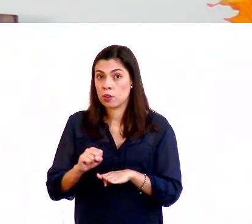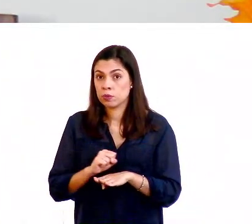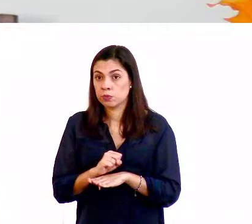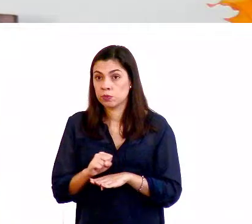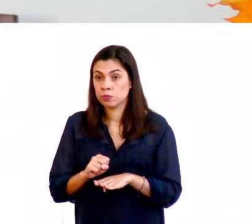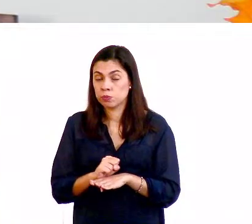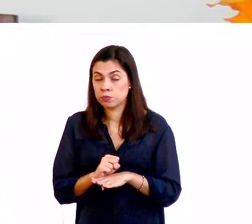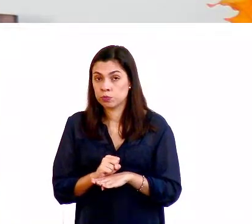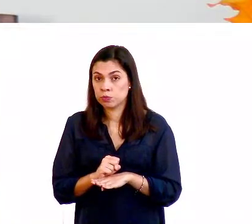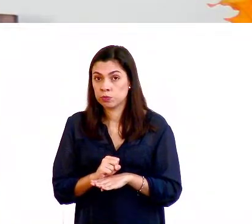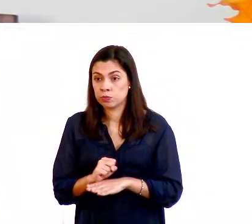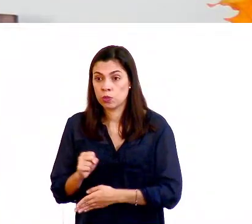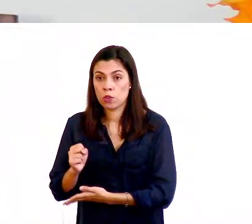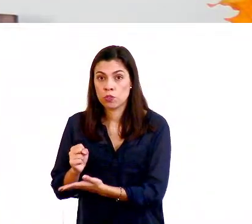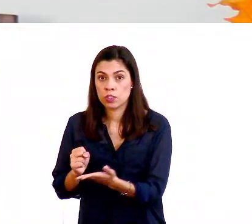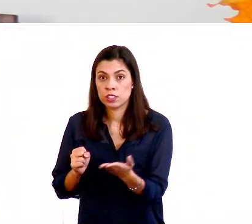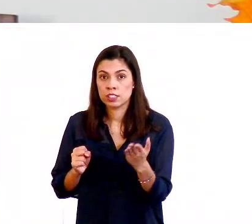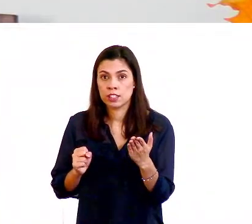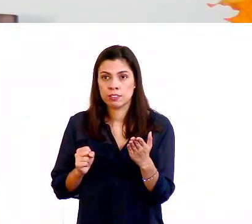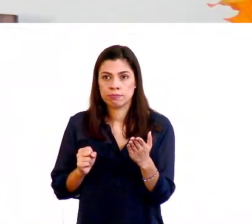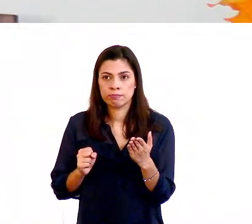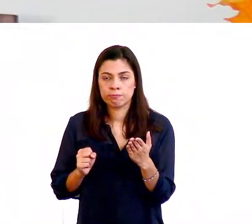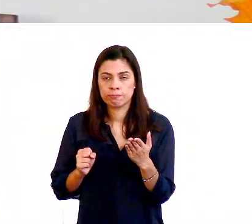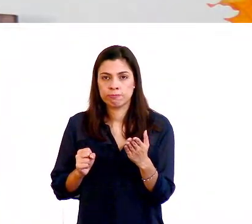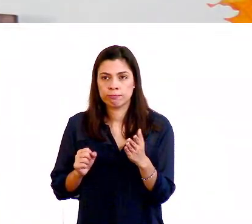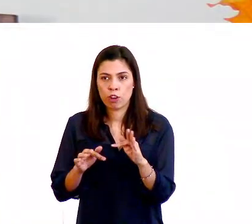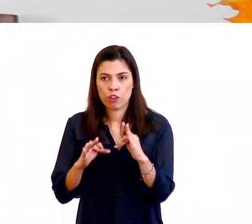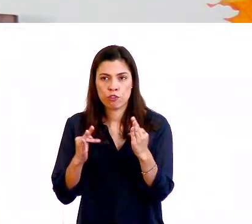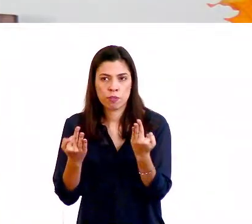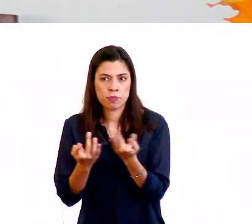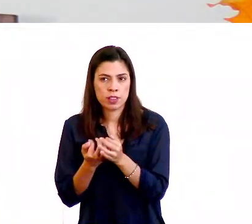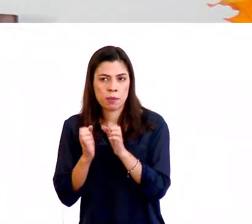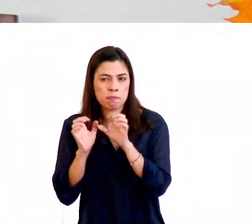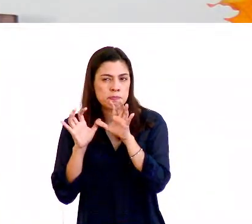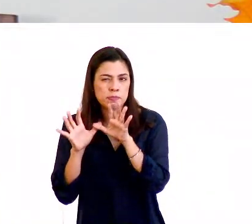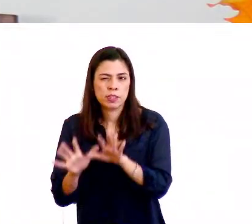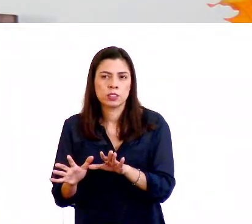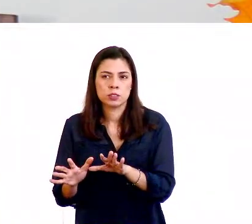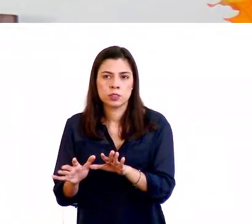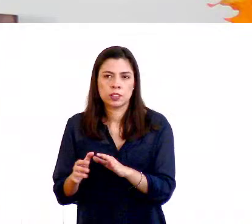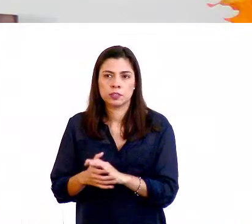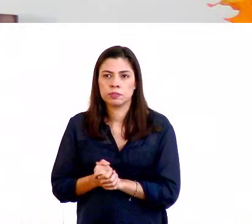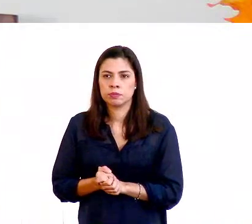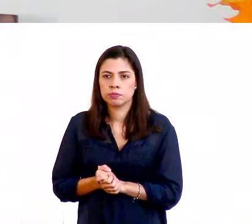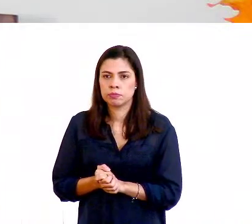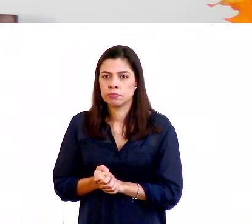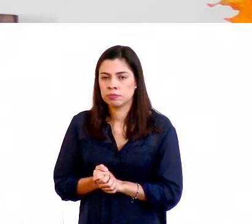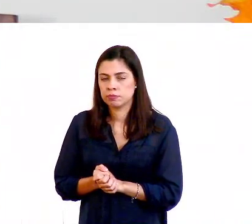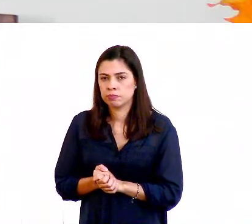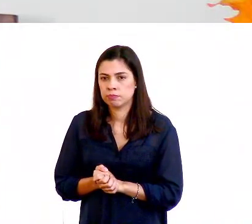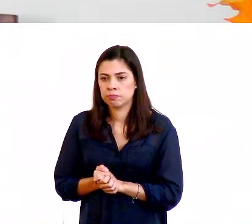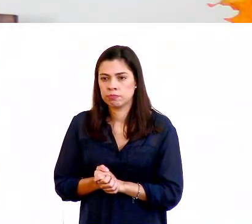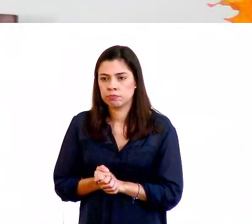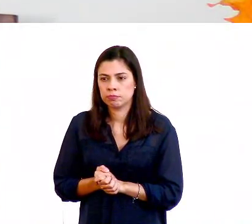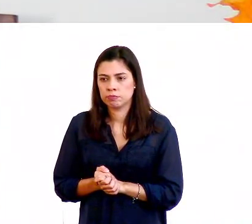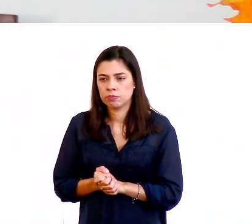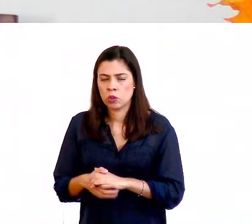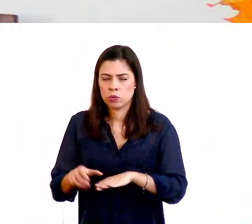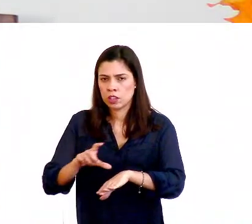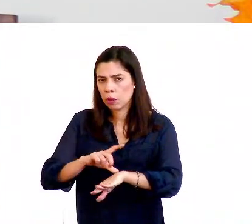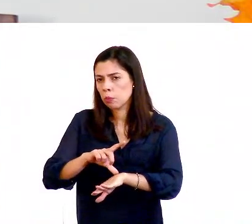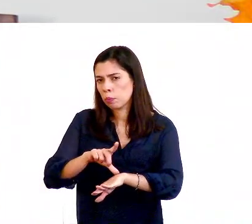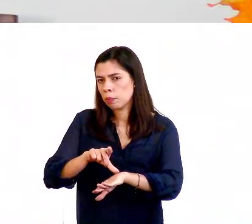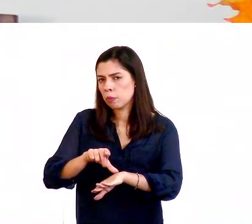uma promessa formal. Um pouco mais na frente, quando aconteceu a questão do oferecer o filho,